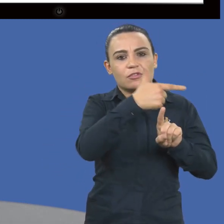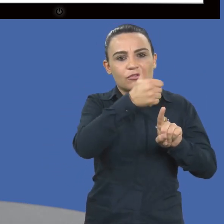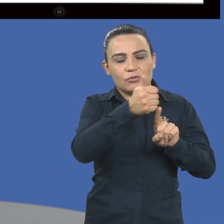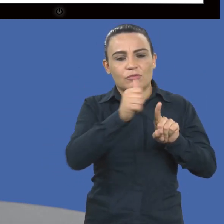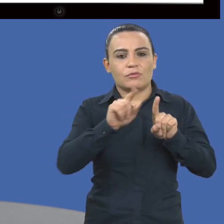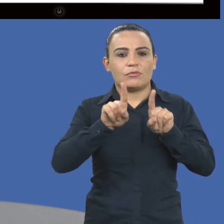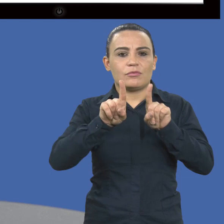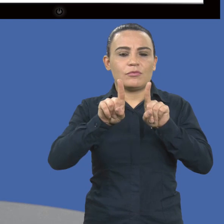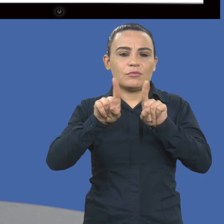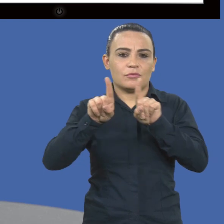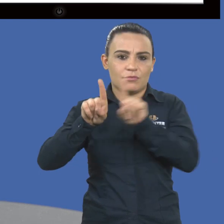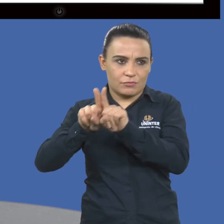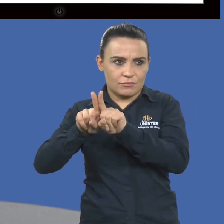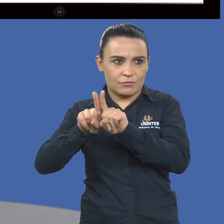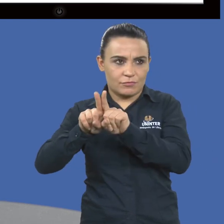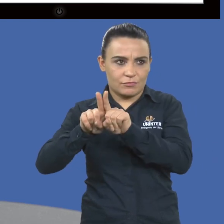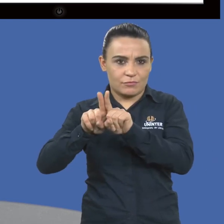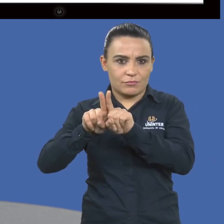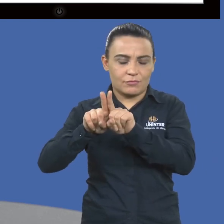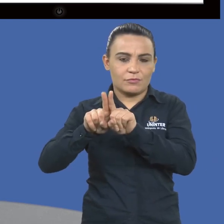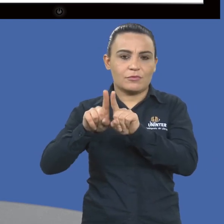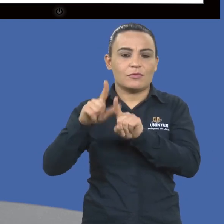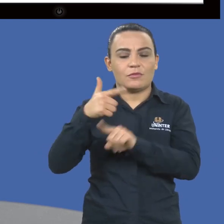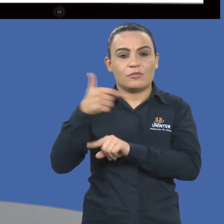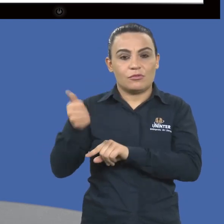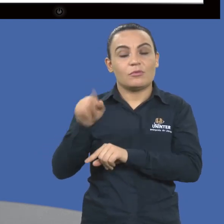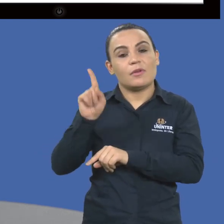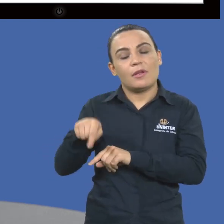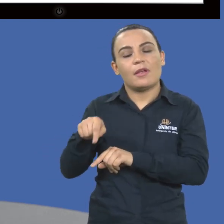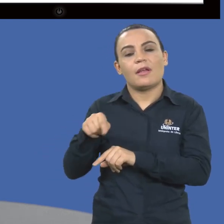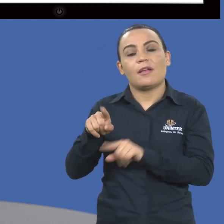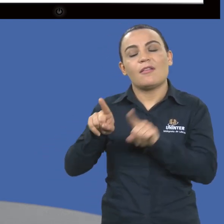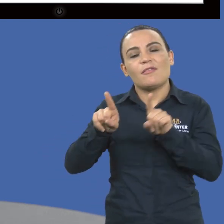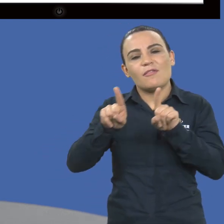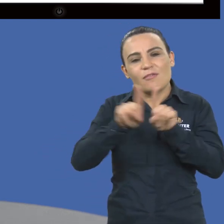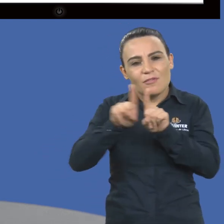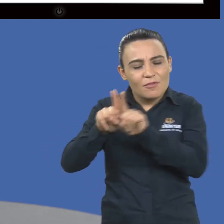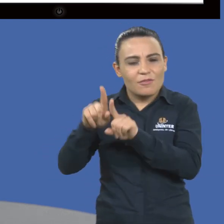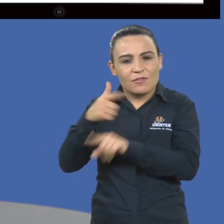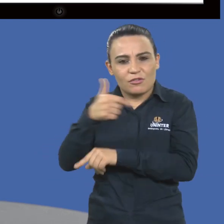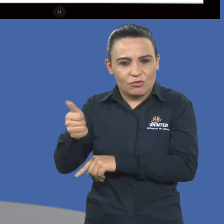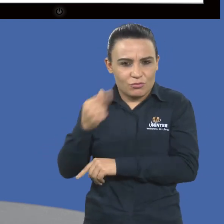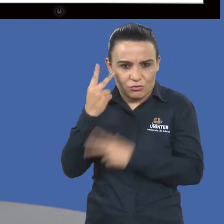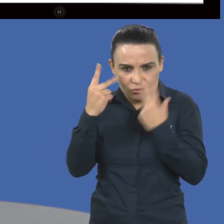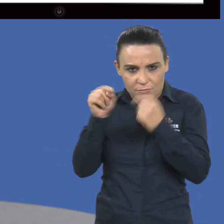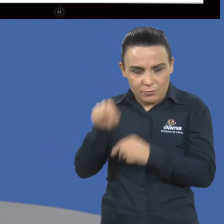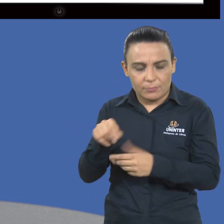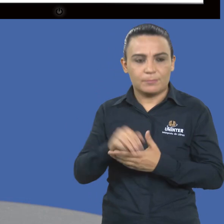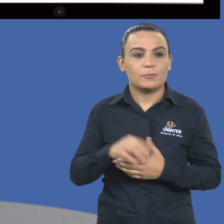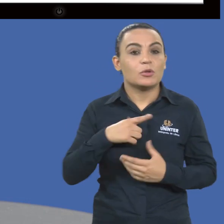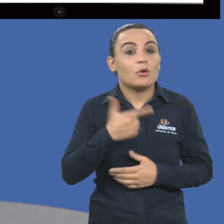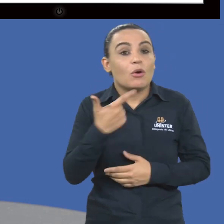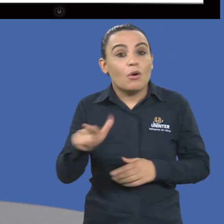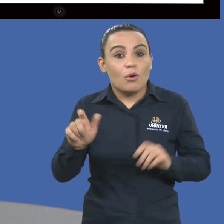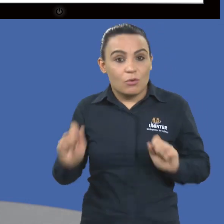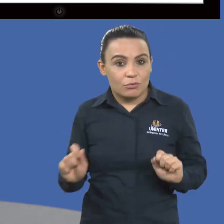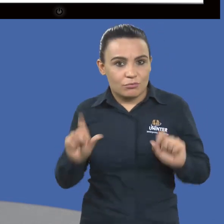2 representantes. Isso é o normal para o cromossomo 21.